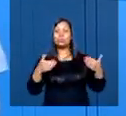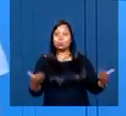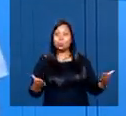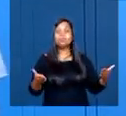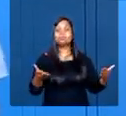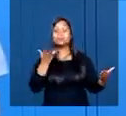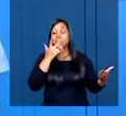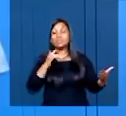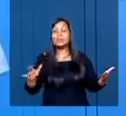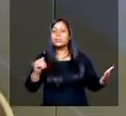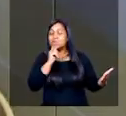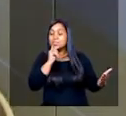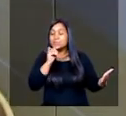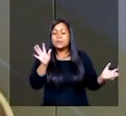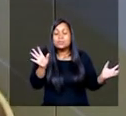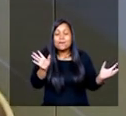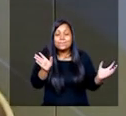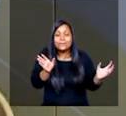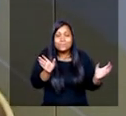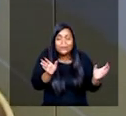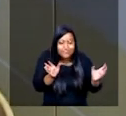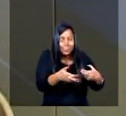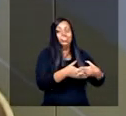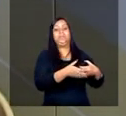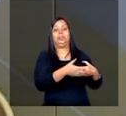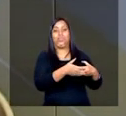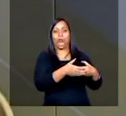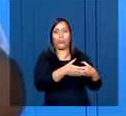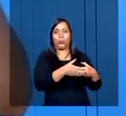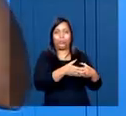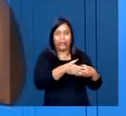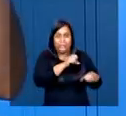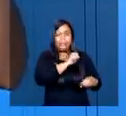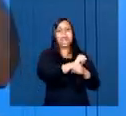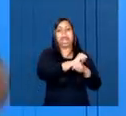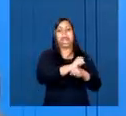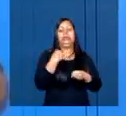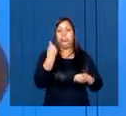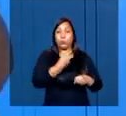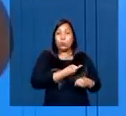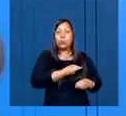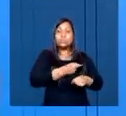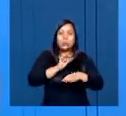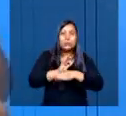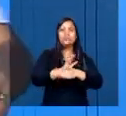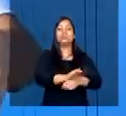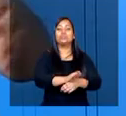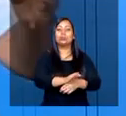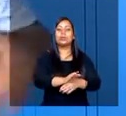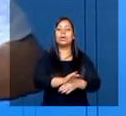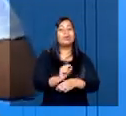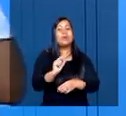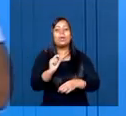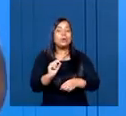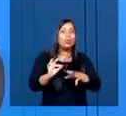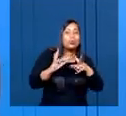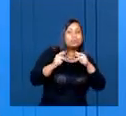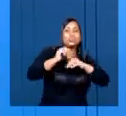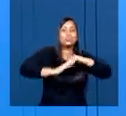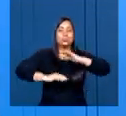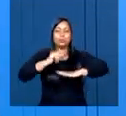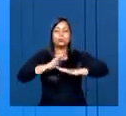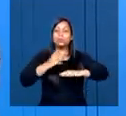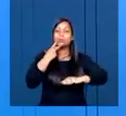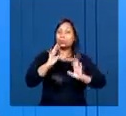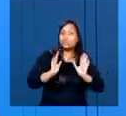essas crianças fazem um fechamento. E antes que ela se feche, se cristalize, a gente atua e intervém com todos esses profissionais que eu